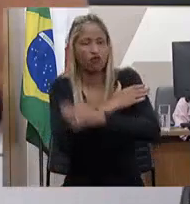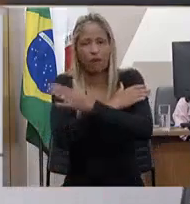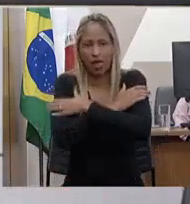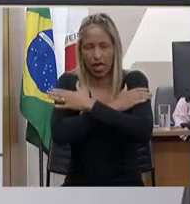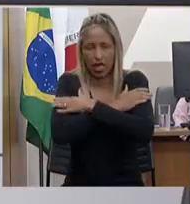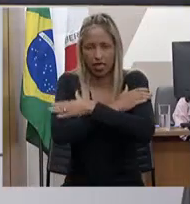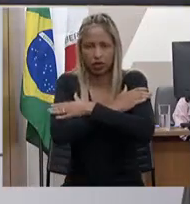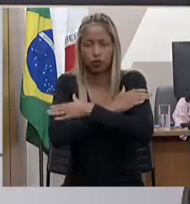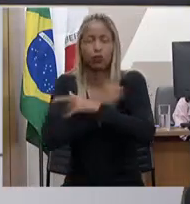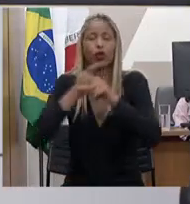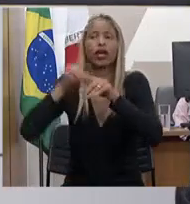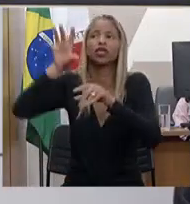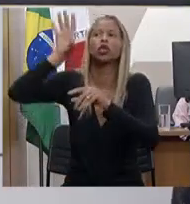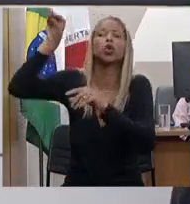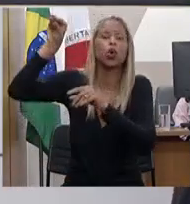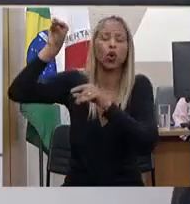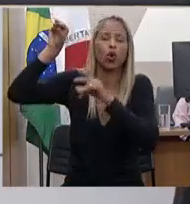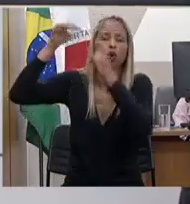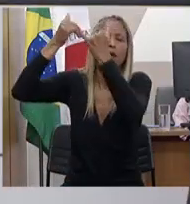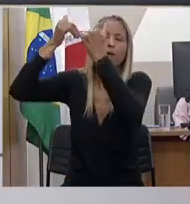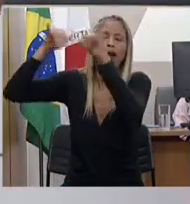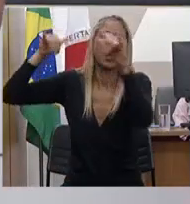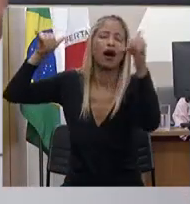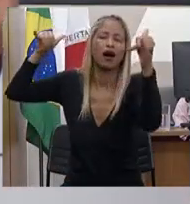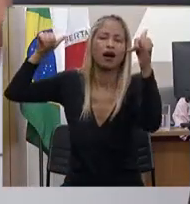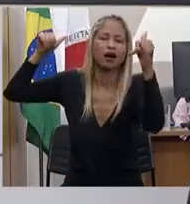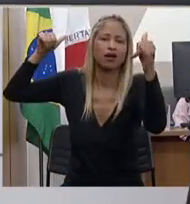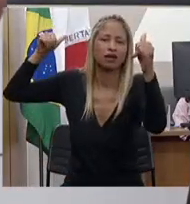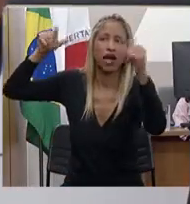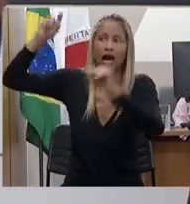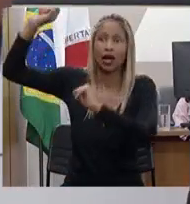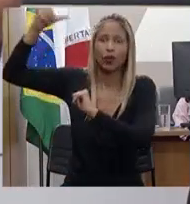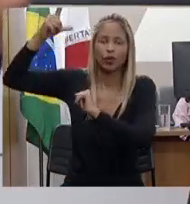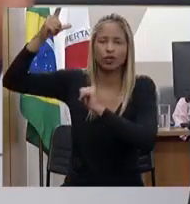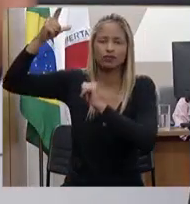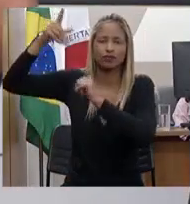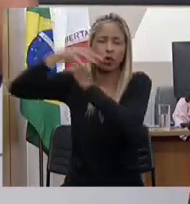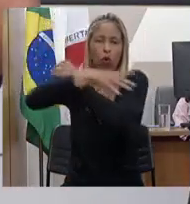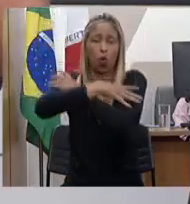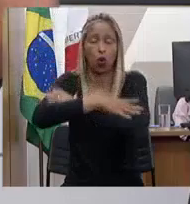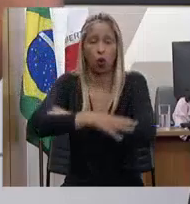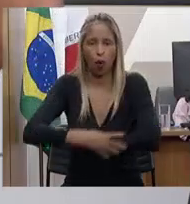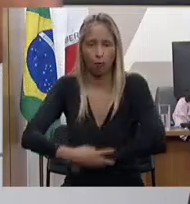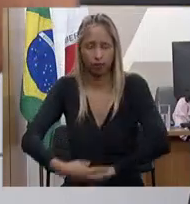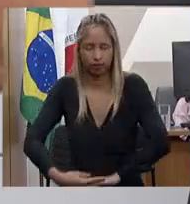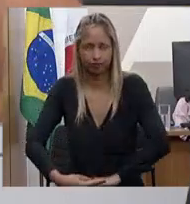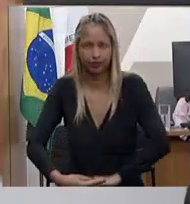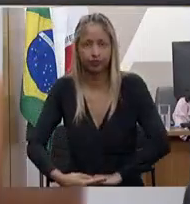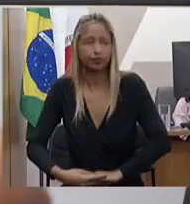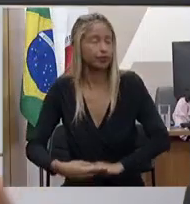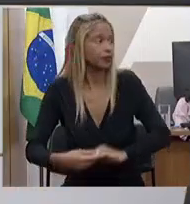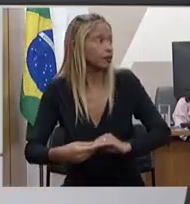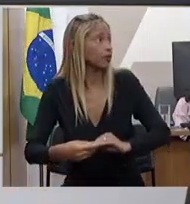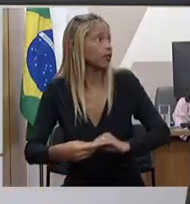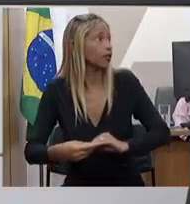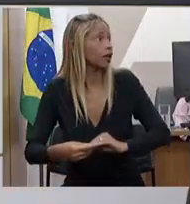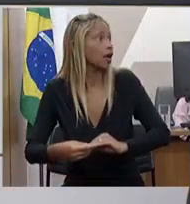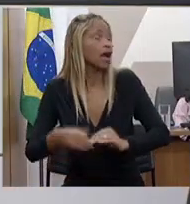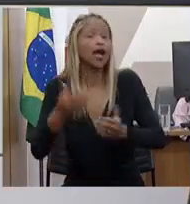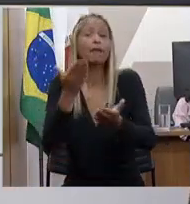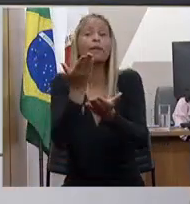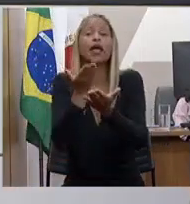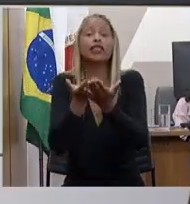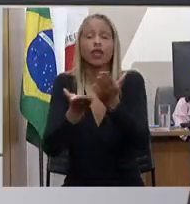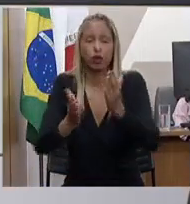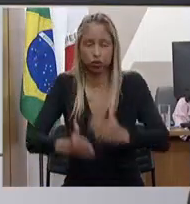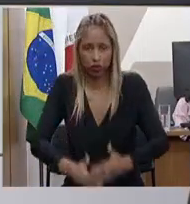esquerdo que ele tocou na rede da Cemig a energia passou pelo corpo dele Betão Então esse músculo aqui foi embora e ele perdeu